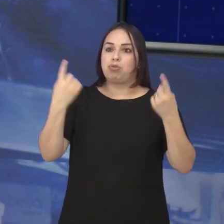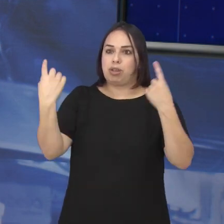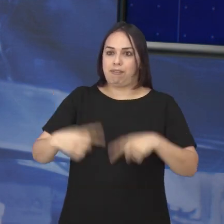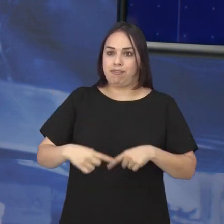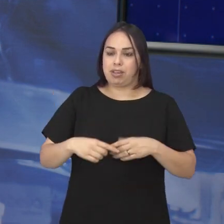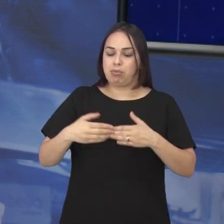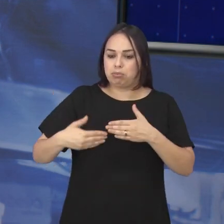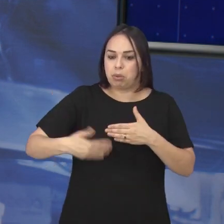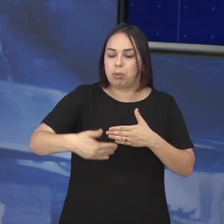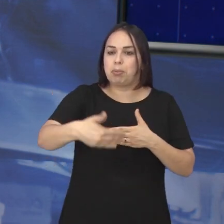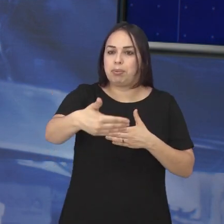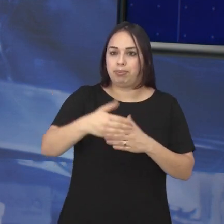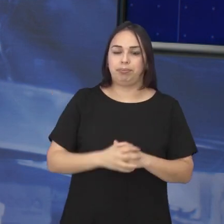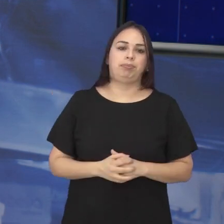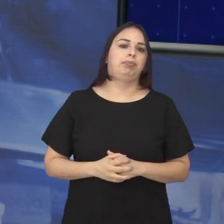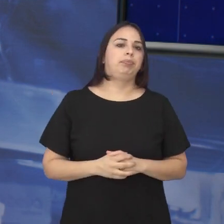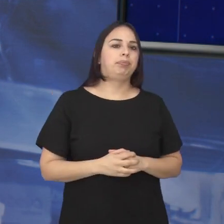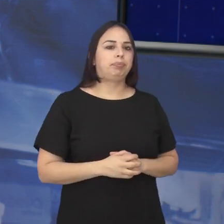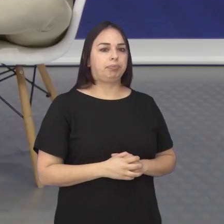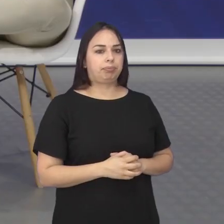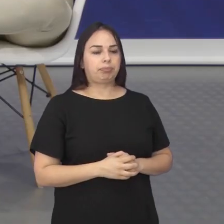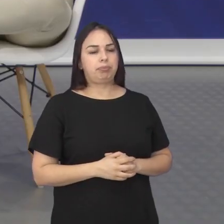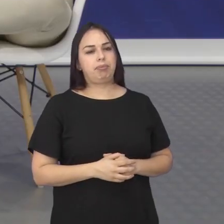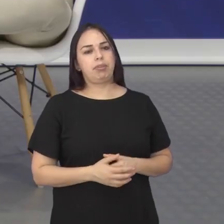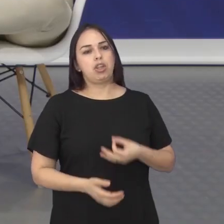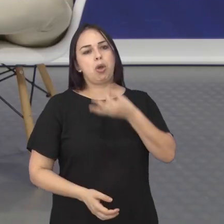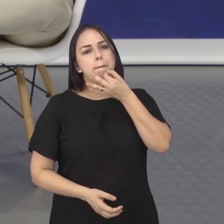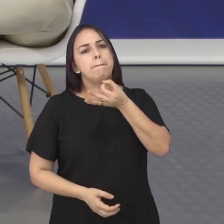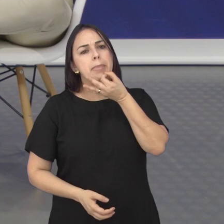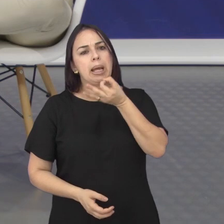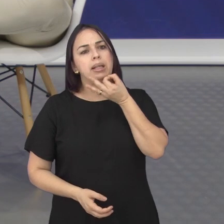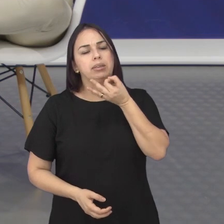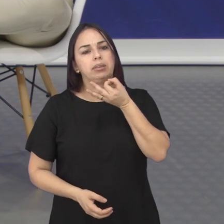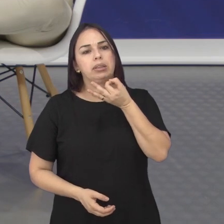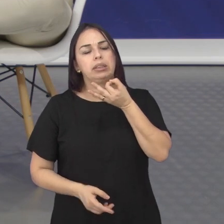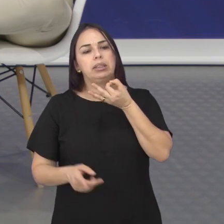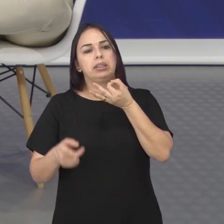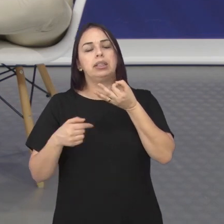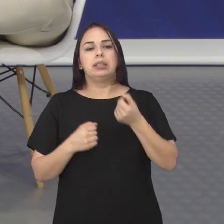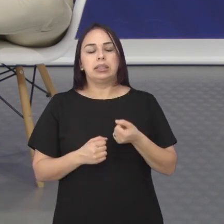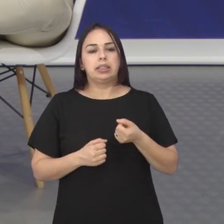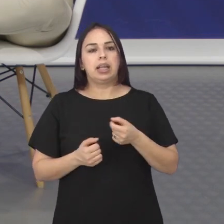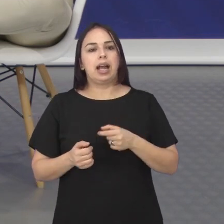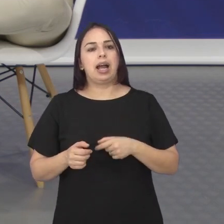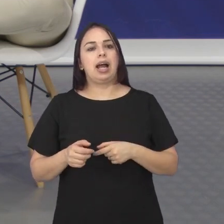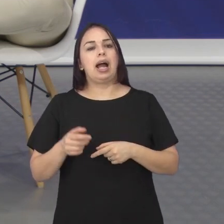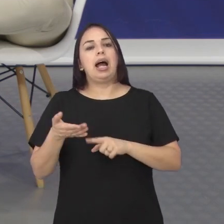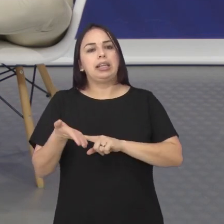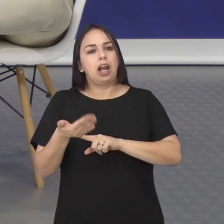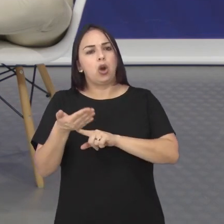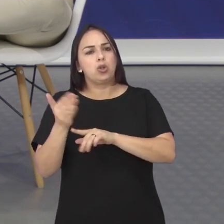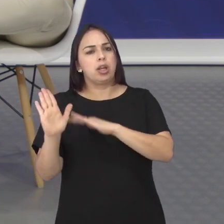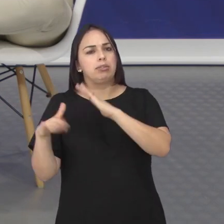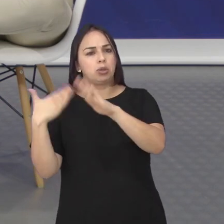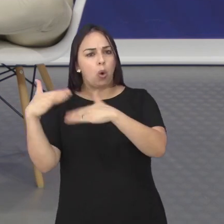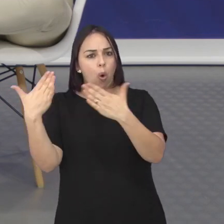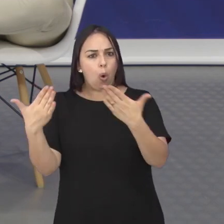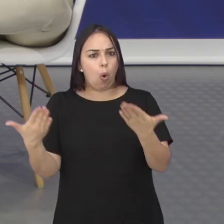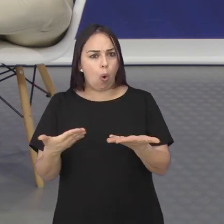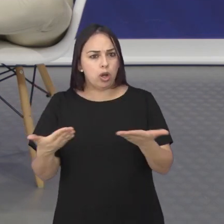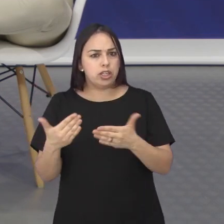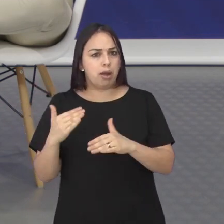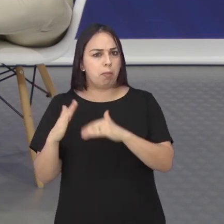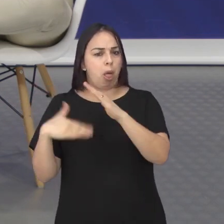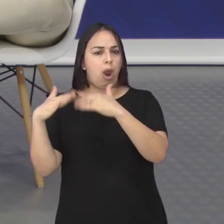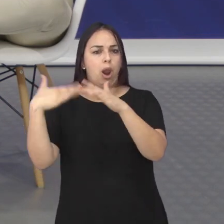só atual, mas também para os próximos anos. E você acha que esse avanço da tecnologia, né,